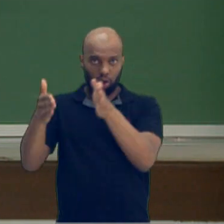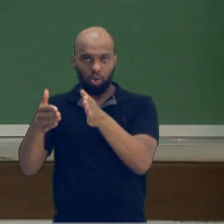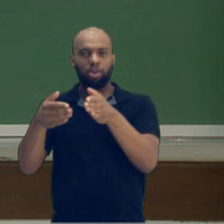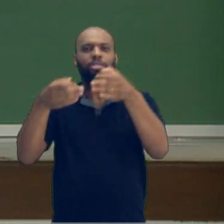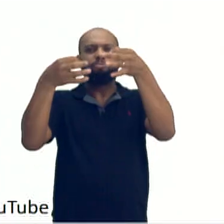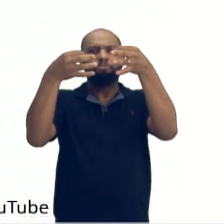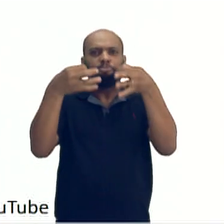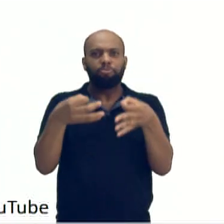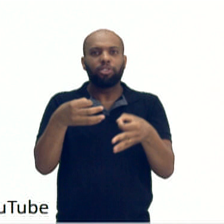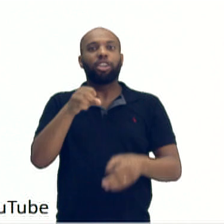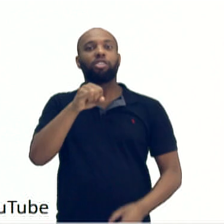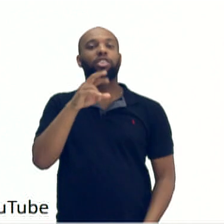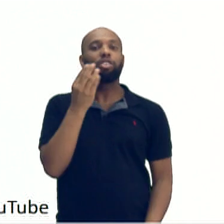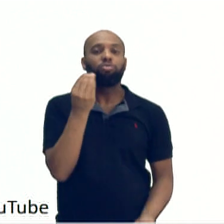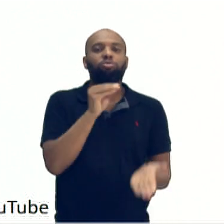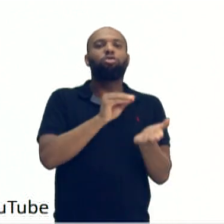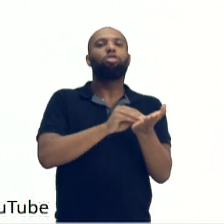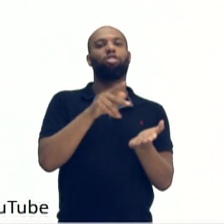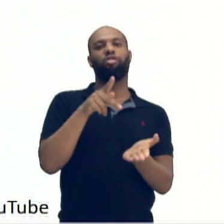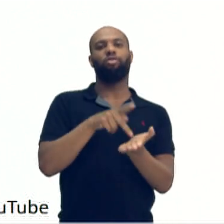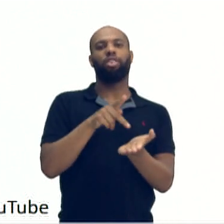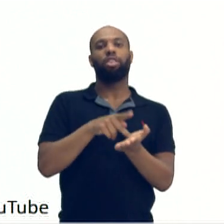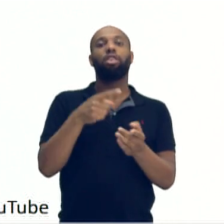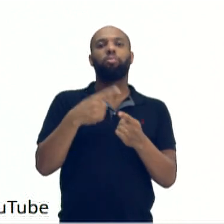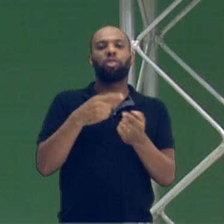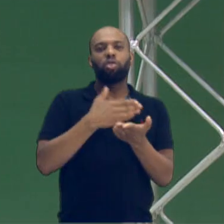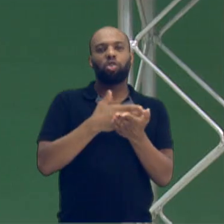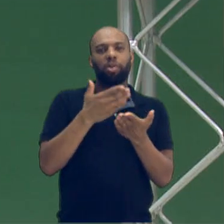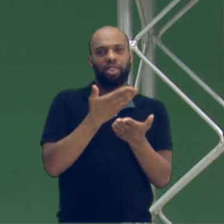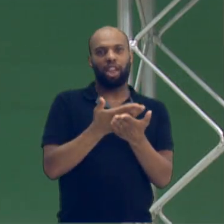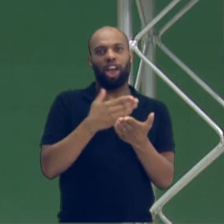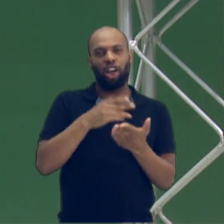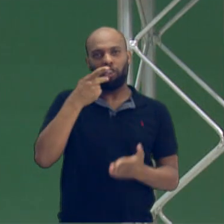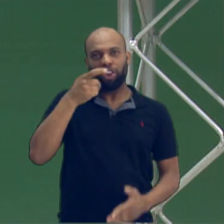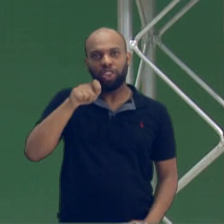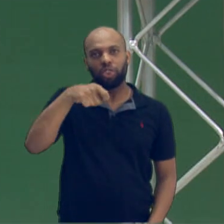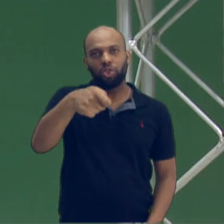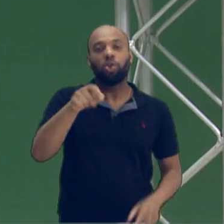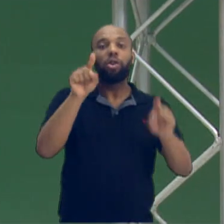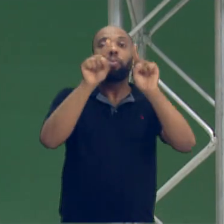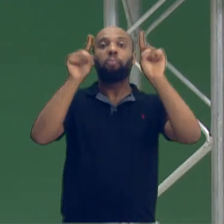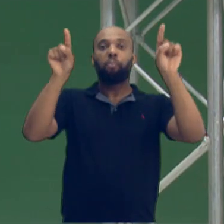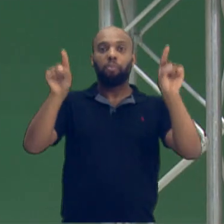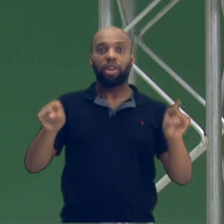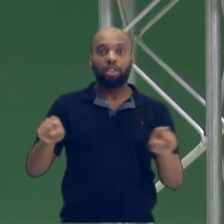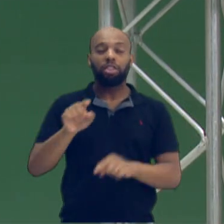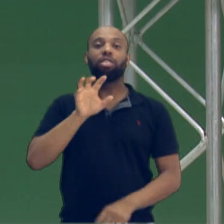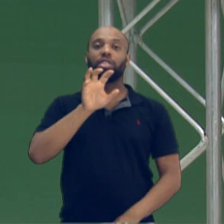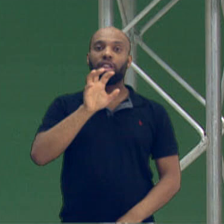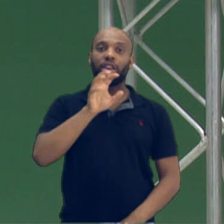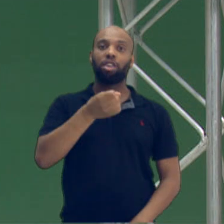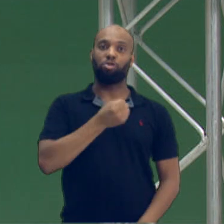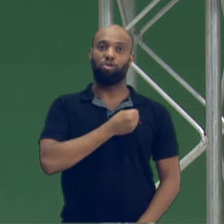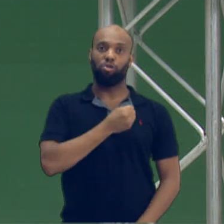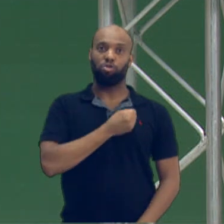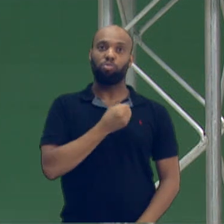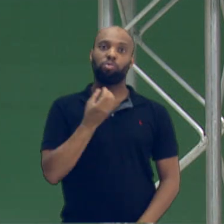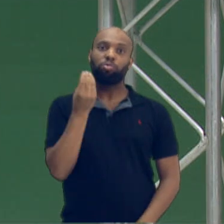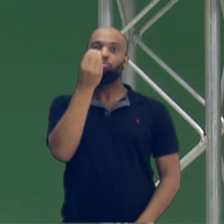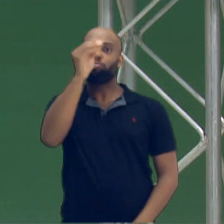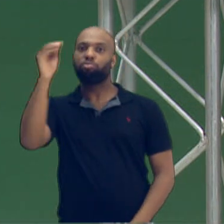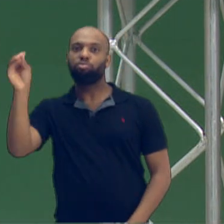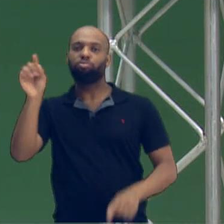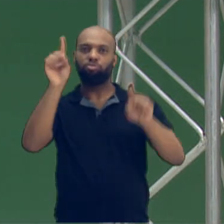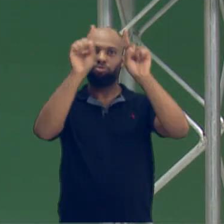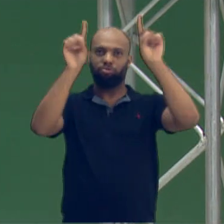respondeu verdadeiro. A gente comentou isso lá no início da aula, tá? Matrizes é justamente essa representação numérica em forma